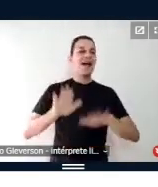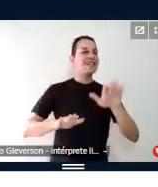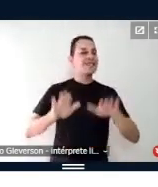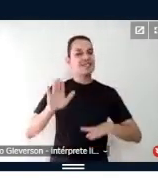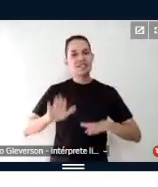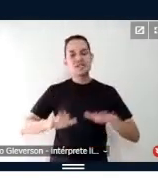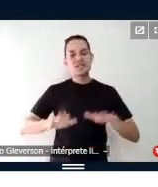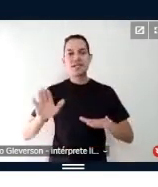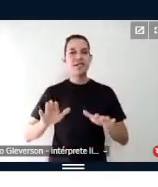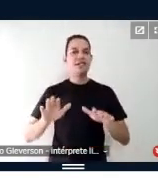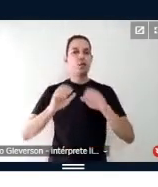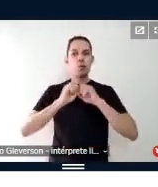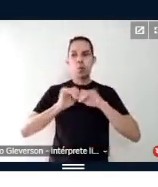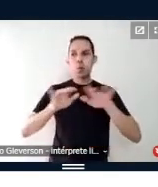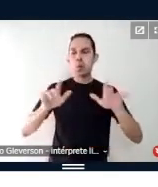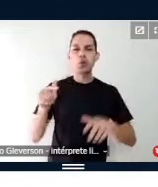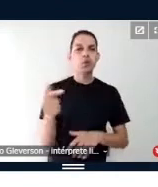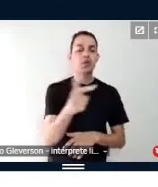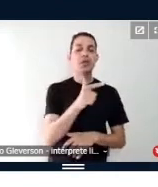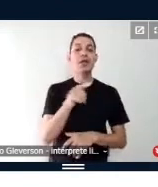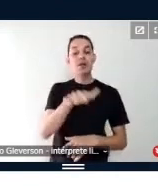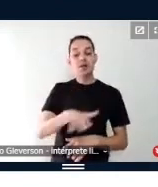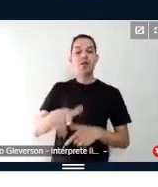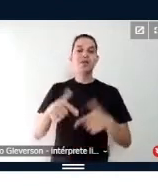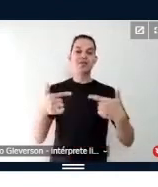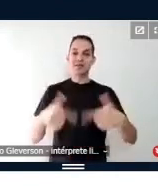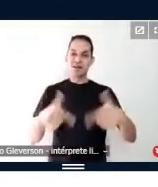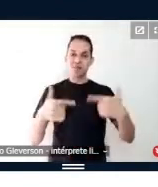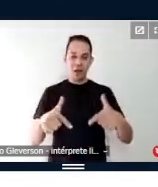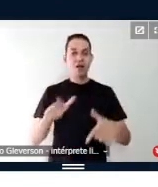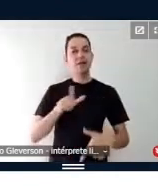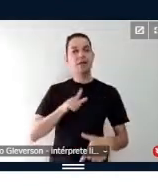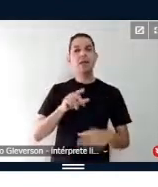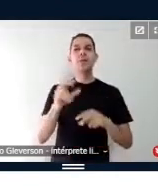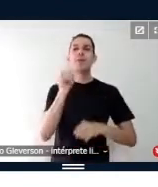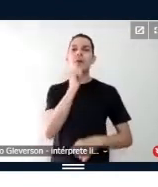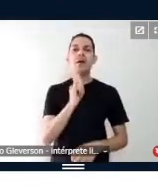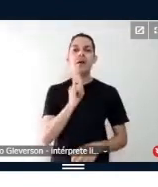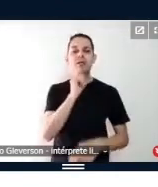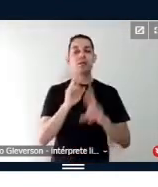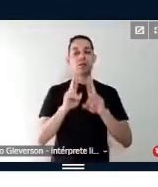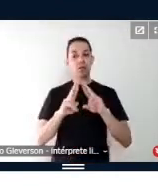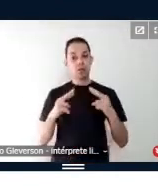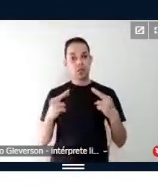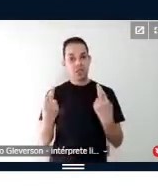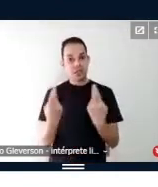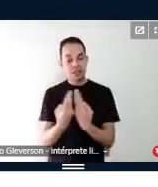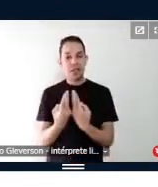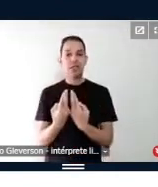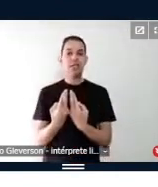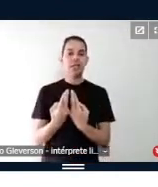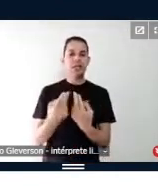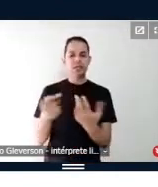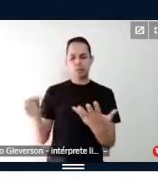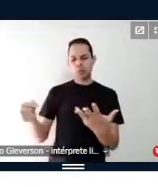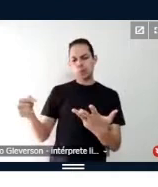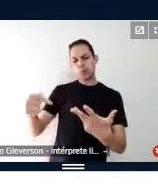comentado, é a interpretação em contexto de trabalho, são as reuniões, são todas as necessidades